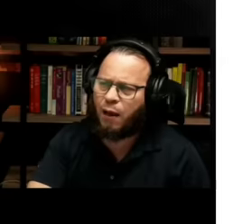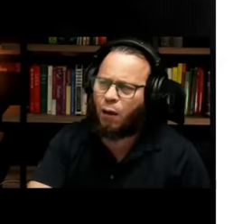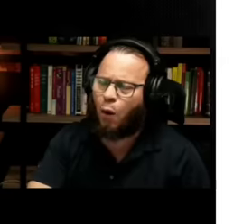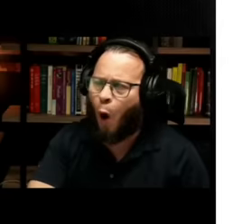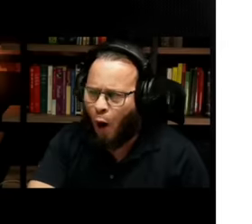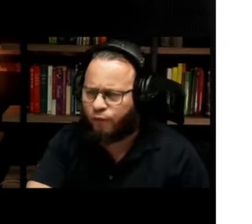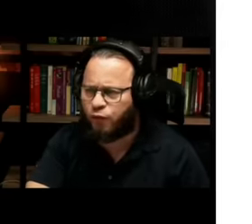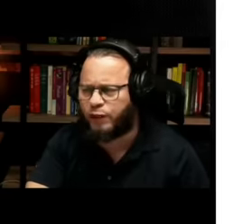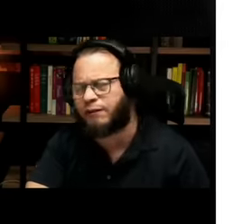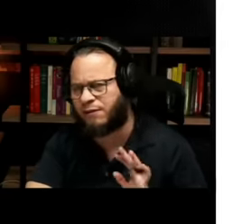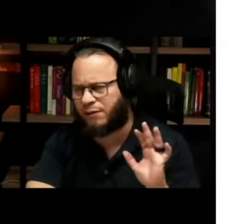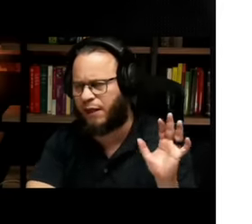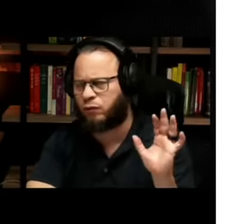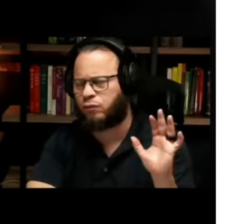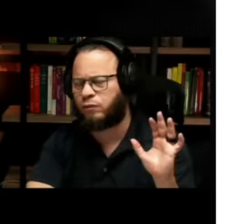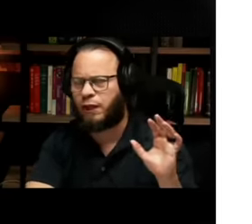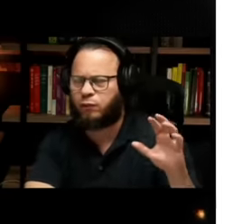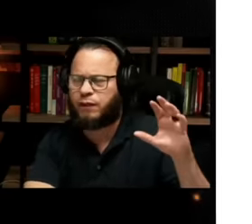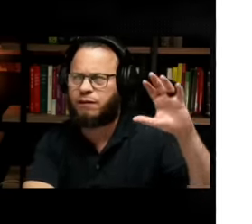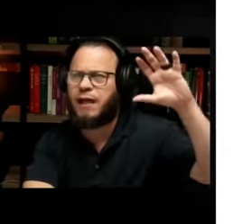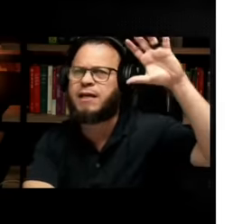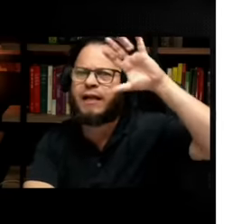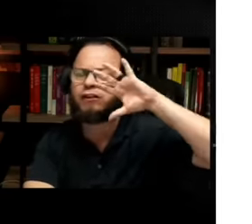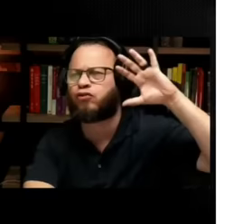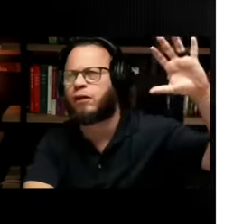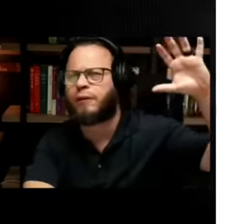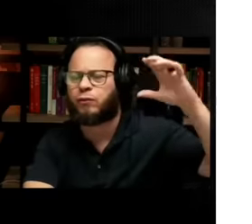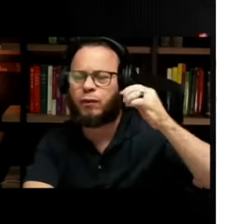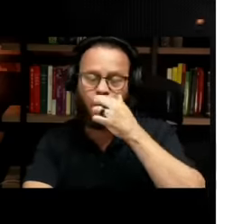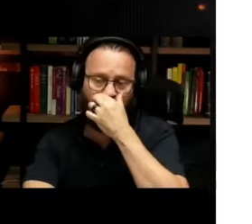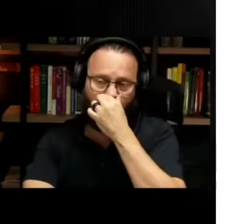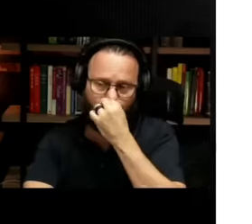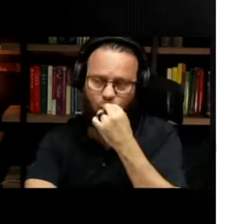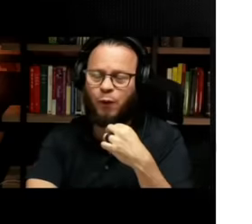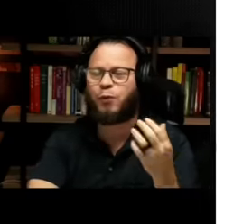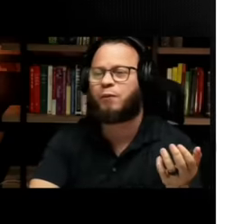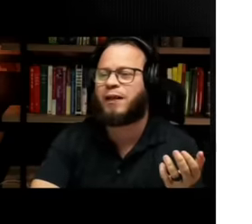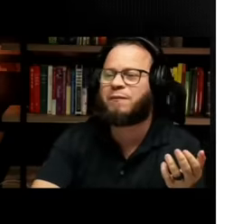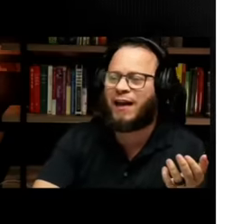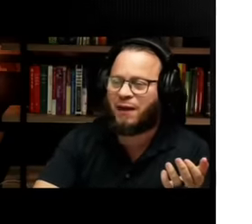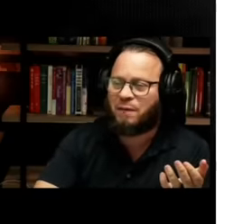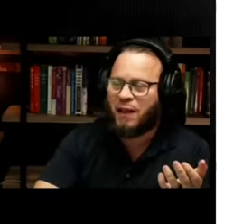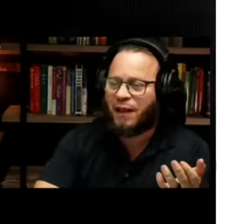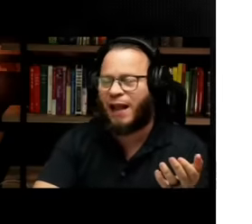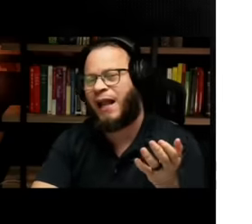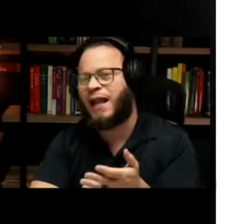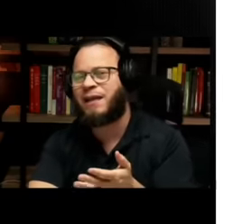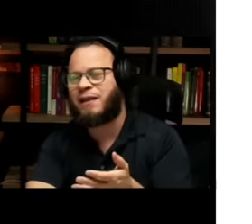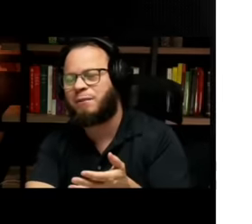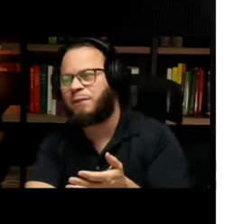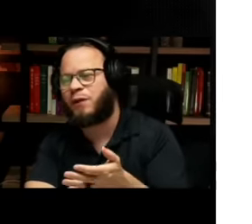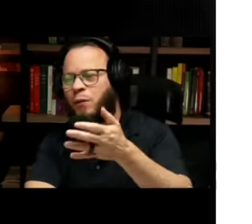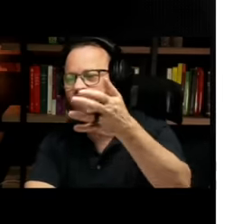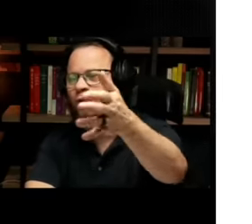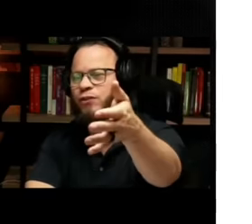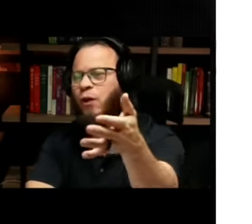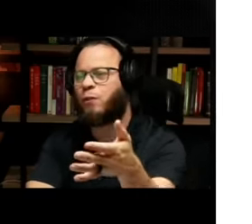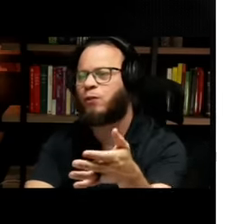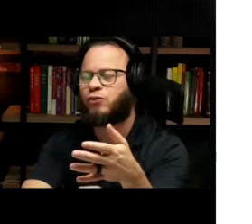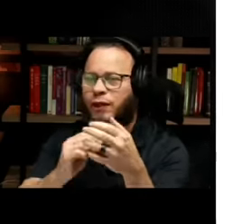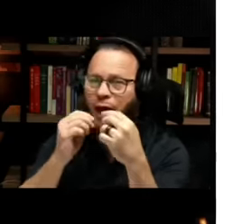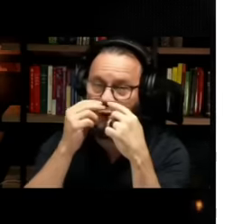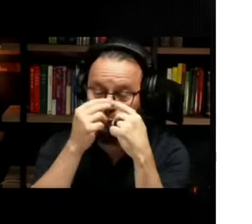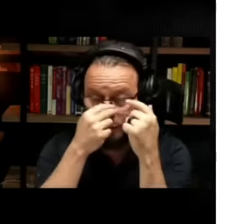está óbvio que está certo, né? Não tem nem questionamento. O problema é, ele não pode julgar